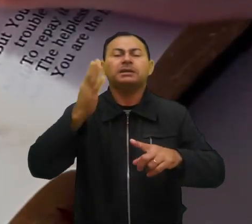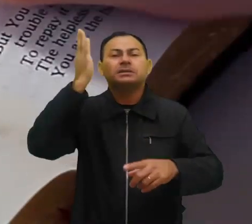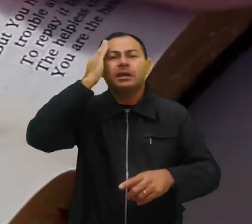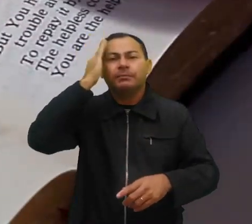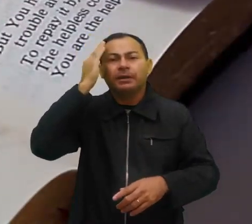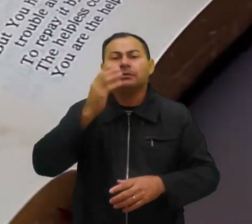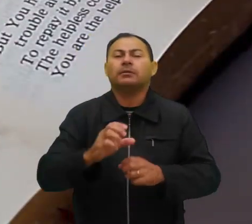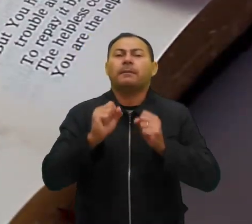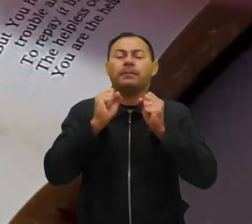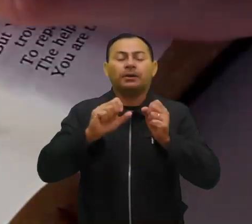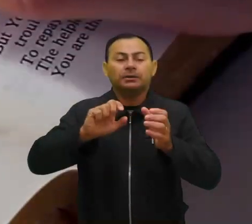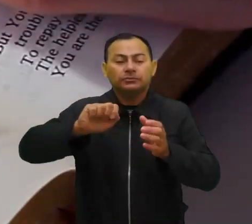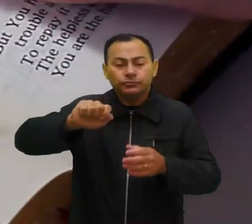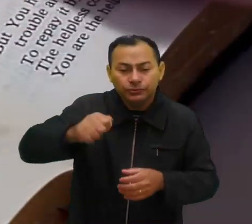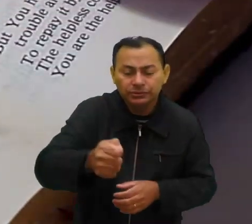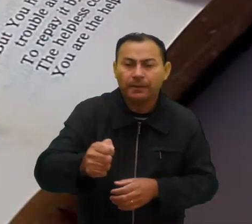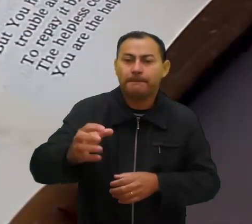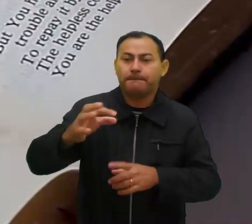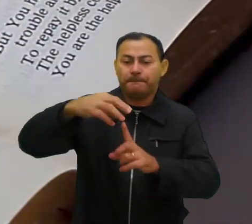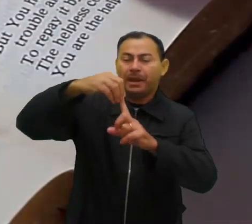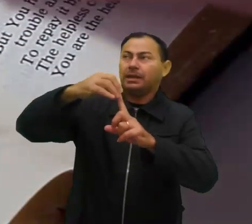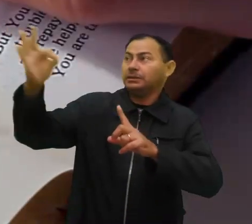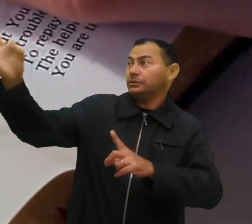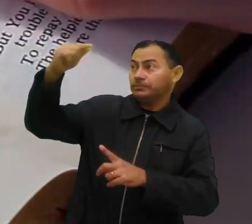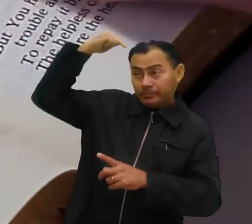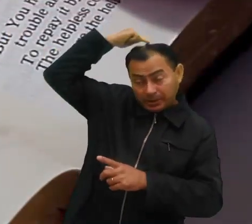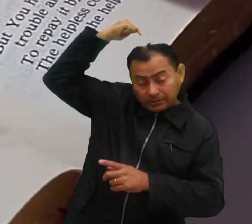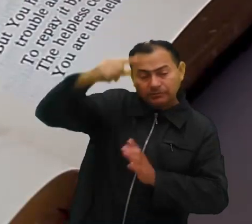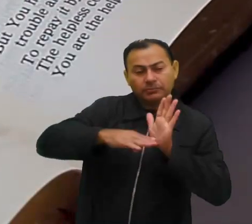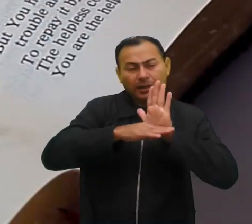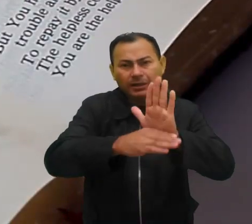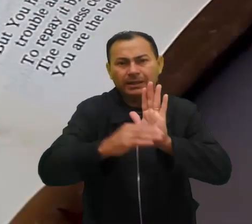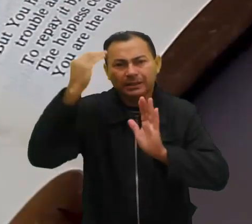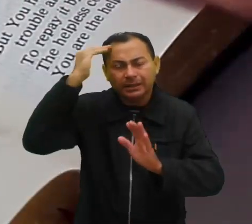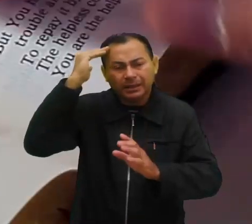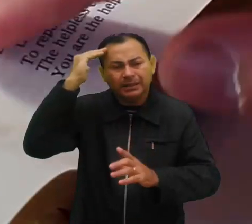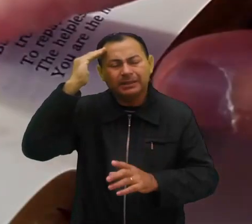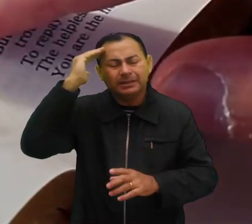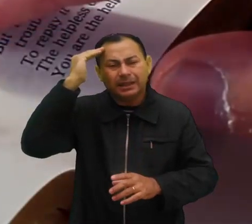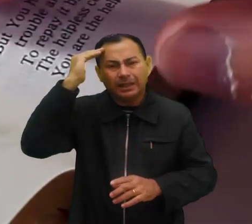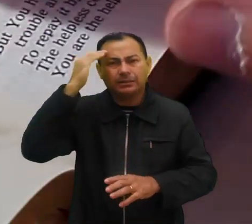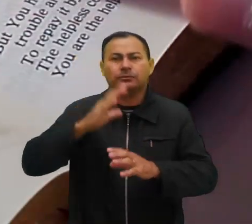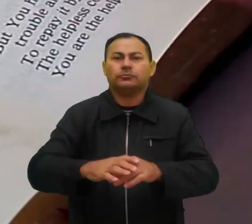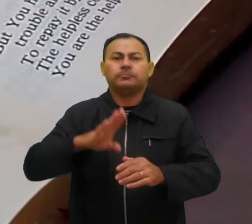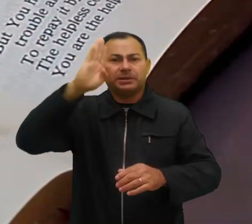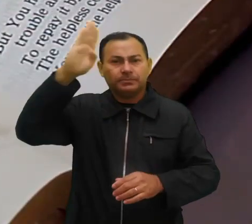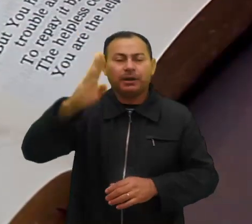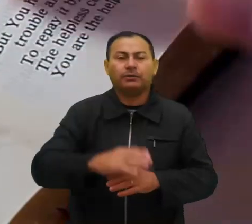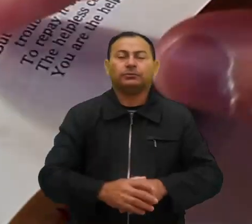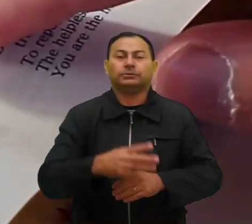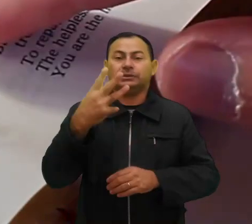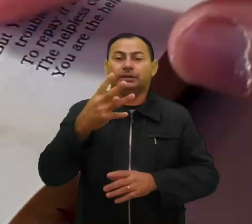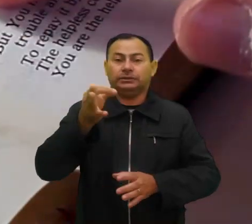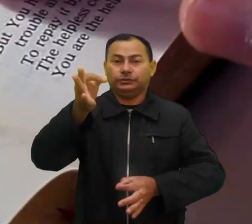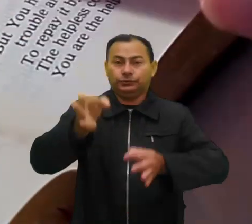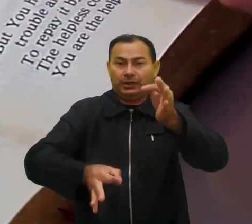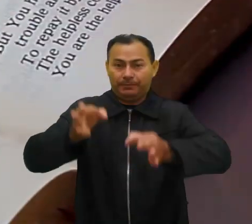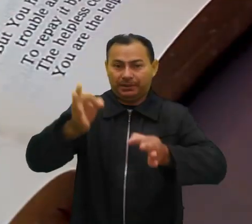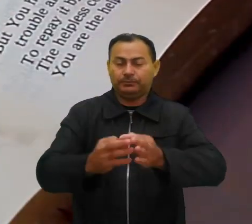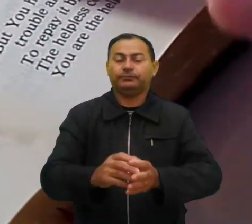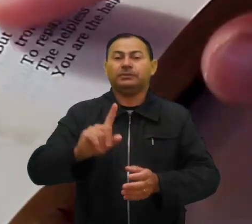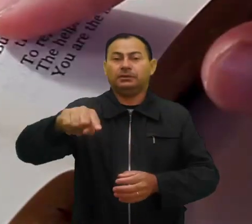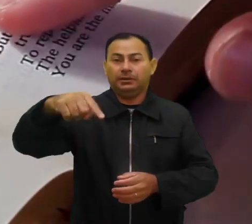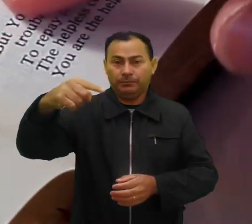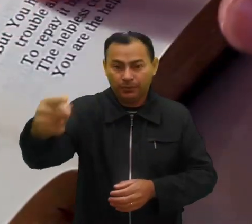sabendo disso, em posse da chave mestra, o Espírito Santo, é possível que você encontre a espinha dorsal do texto dos 3 julgamentos.